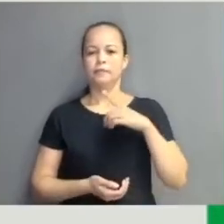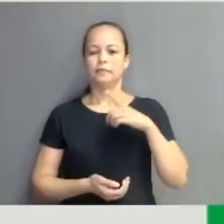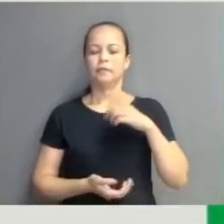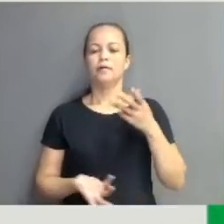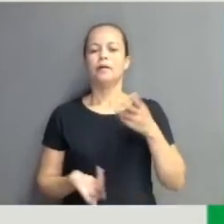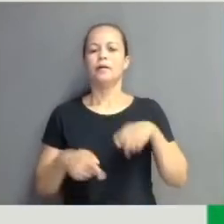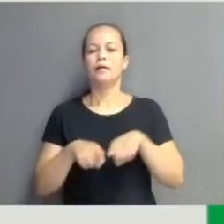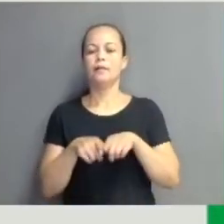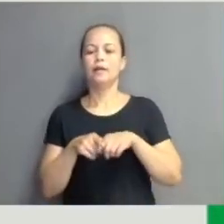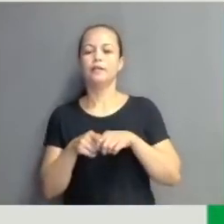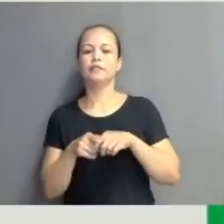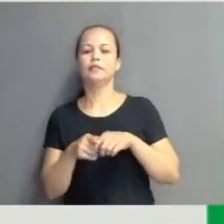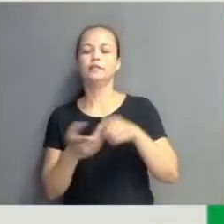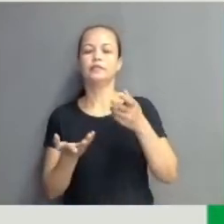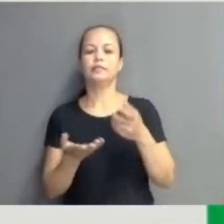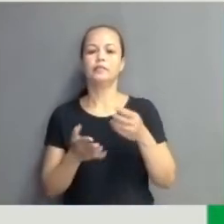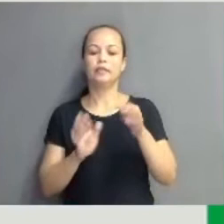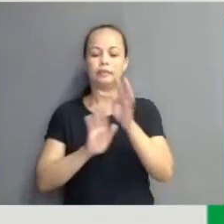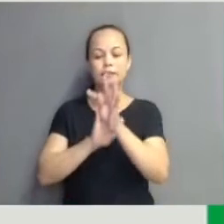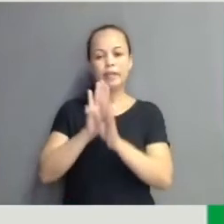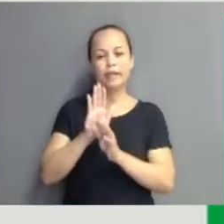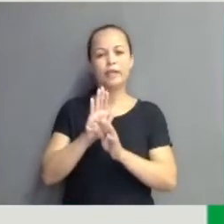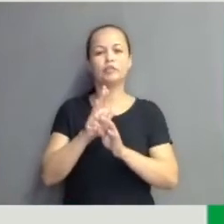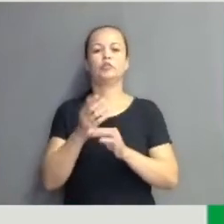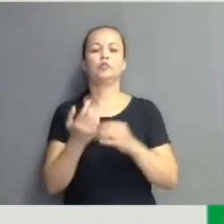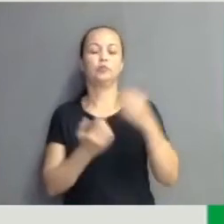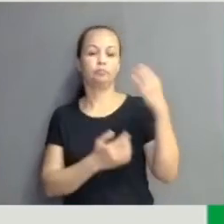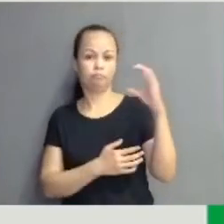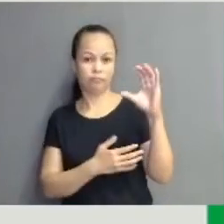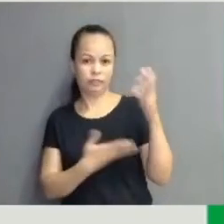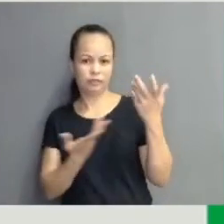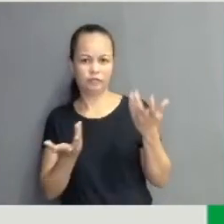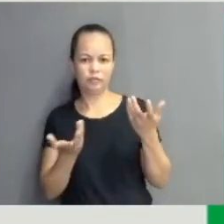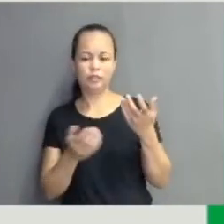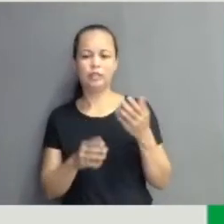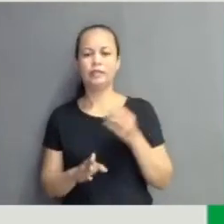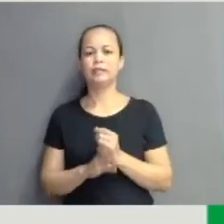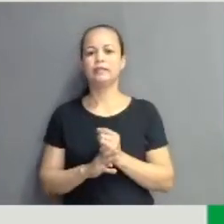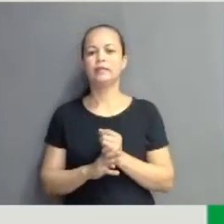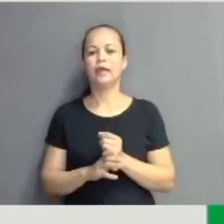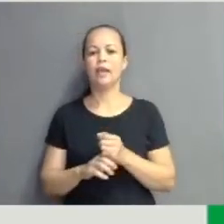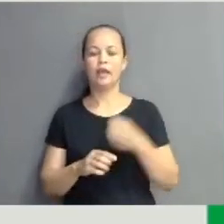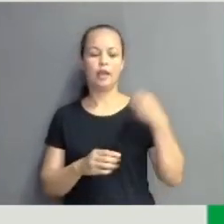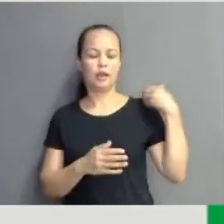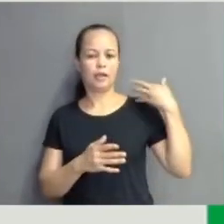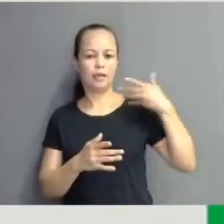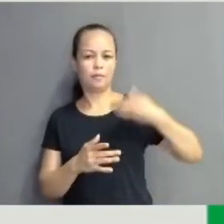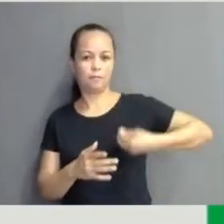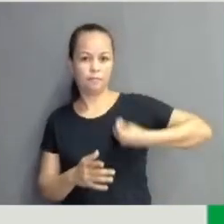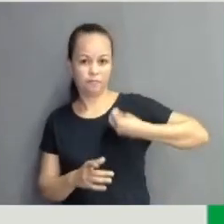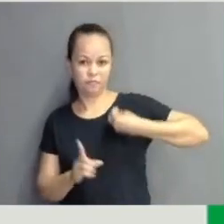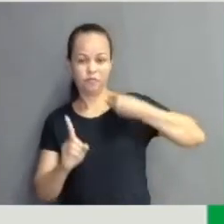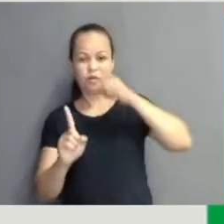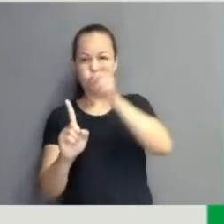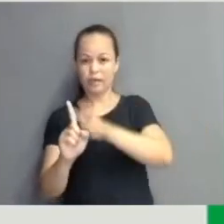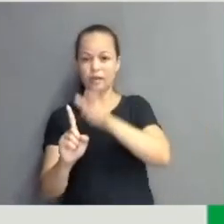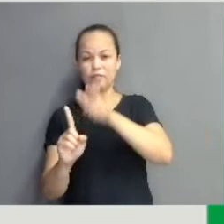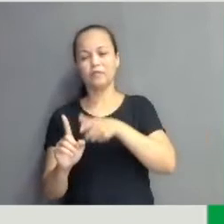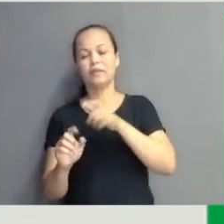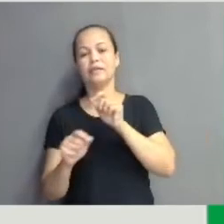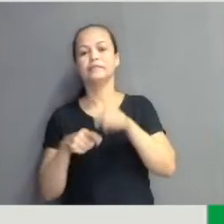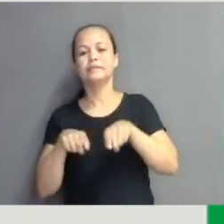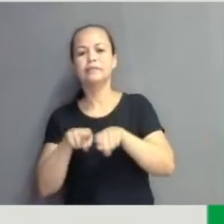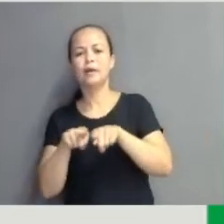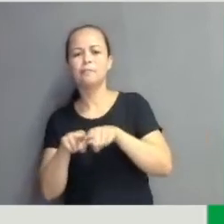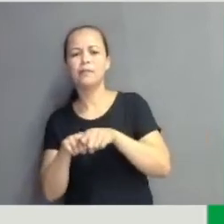texto de ficção científica biografia que é um tipo de texto bem legal que conta a história de vida de uma pessoa